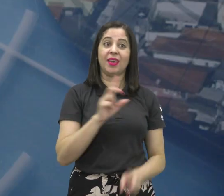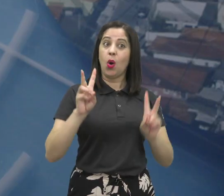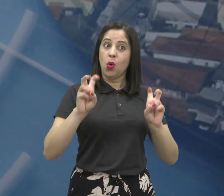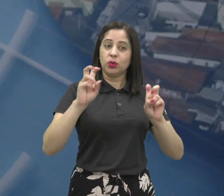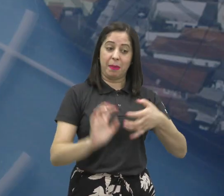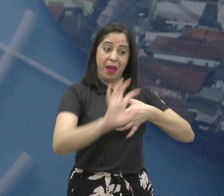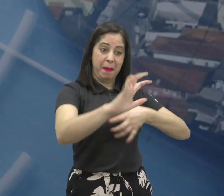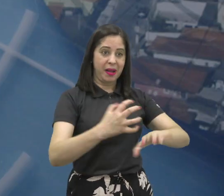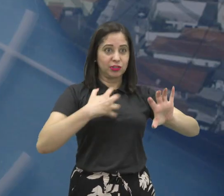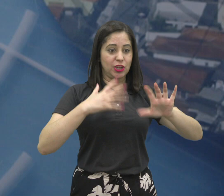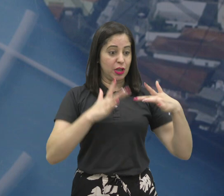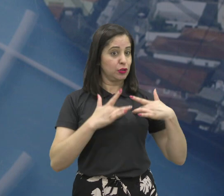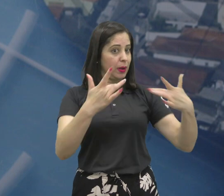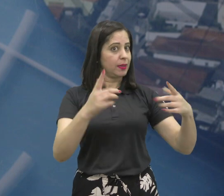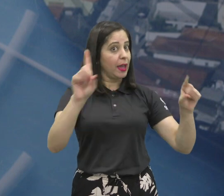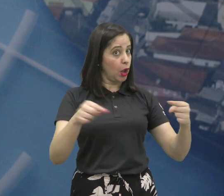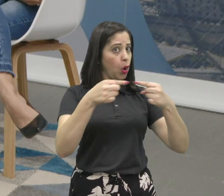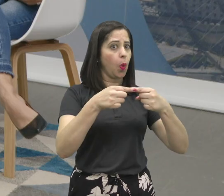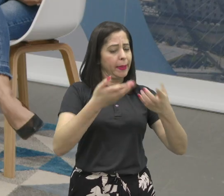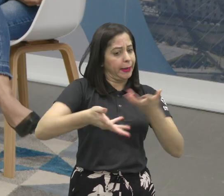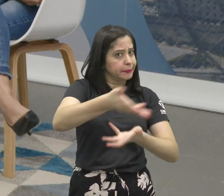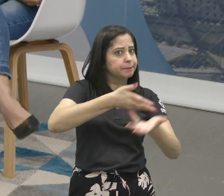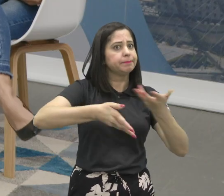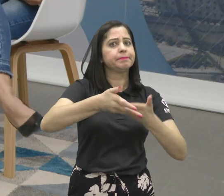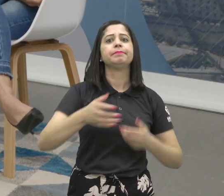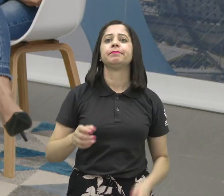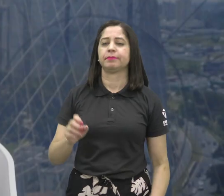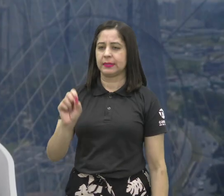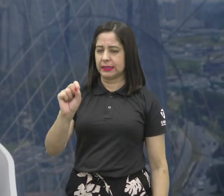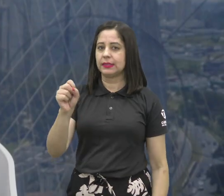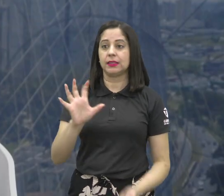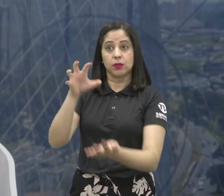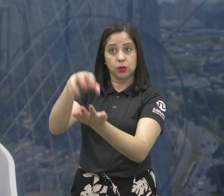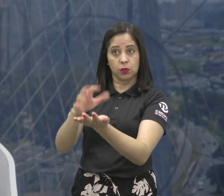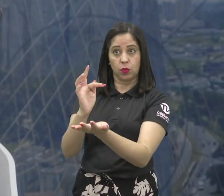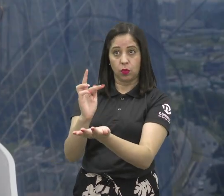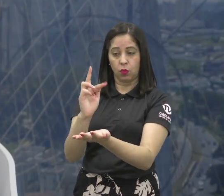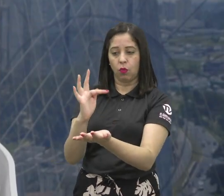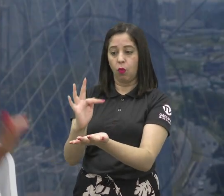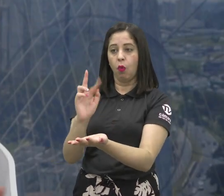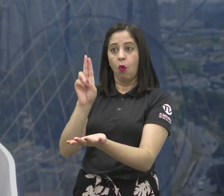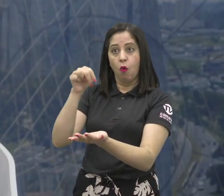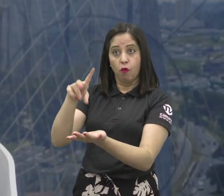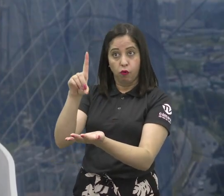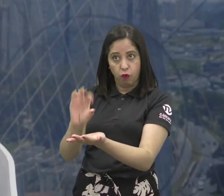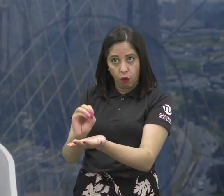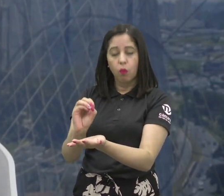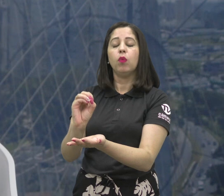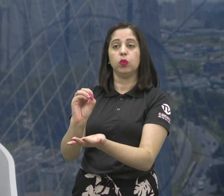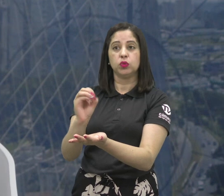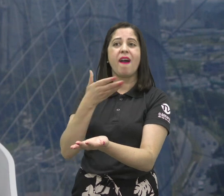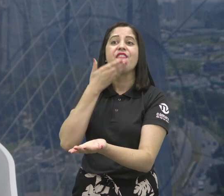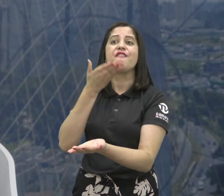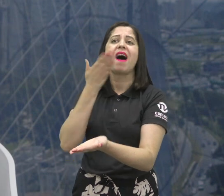é mais um exemplo na prática. Sim, sim. E o Fundo Social, ele está num espaço público, né, de Sim. acesso, então